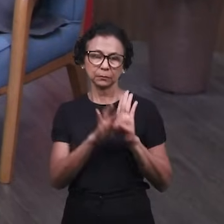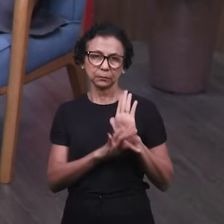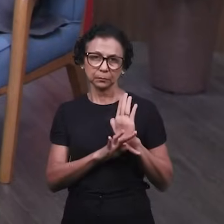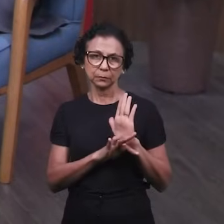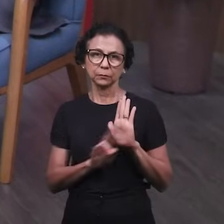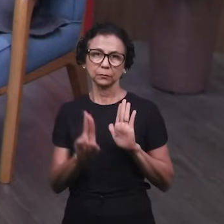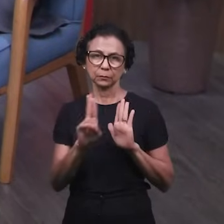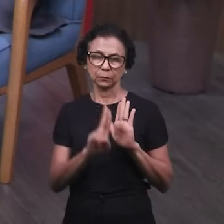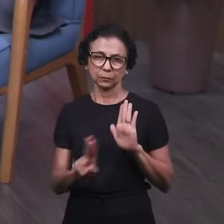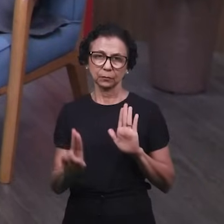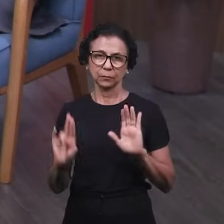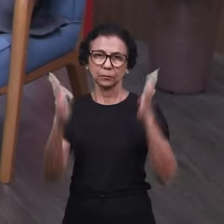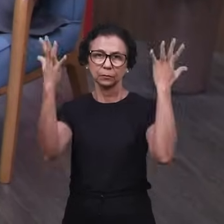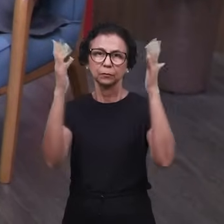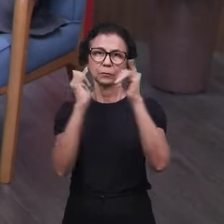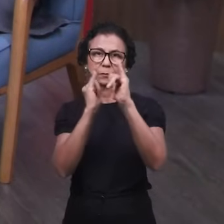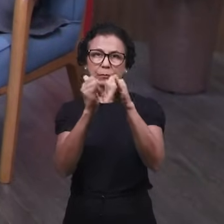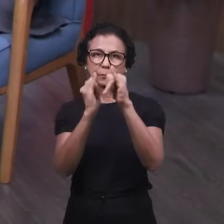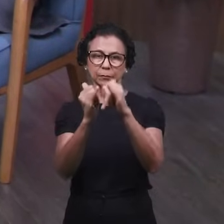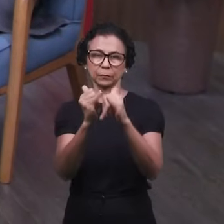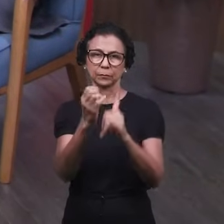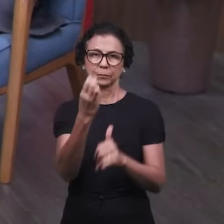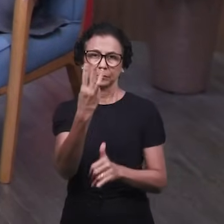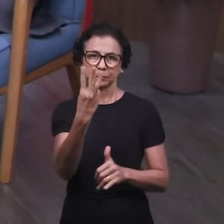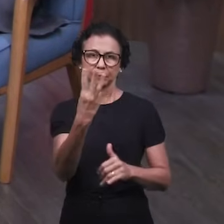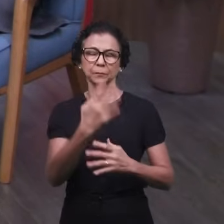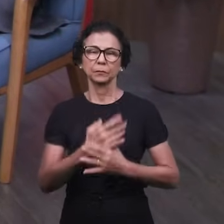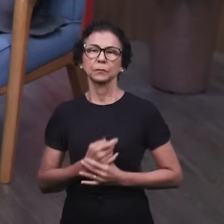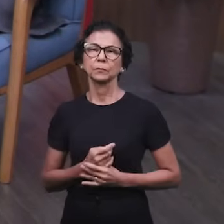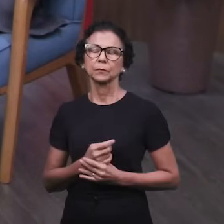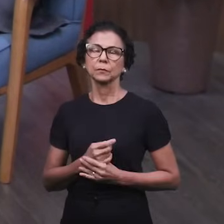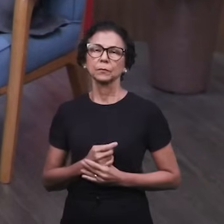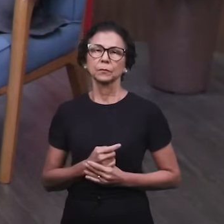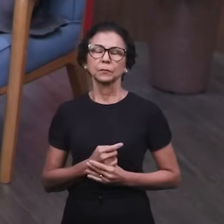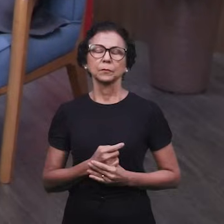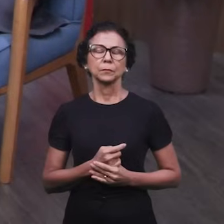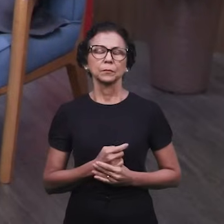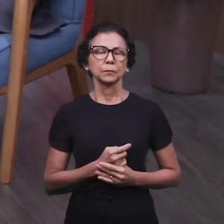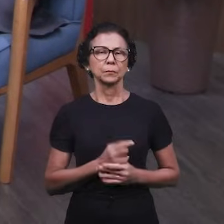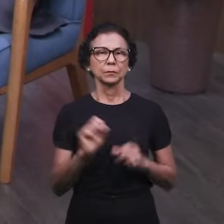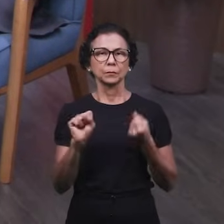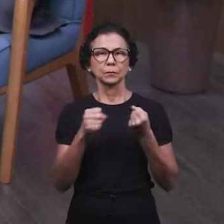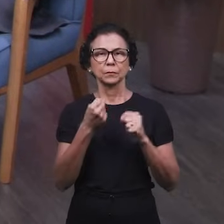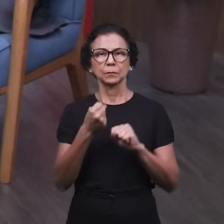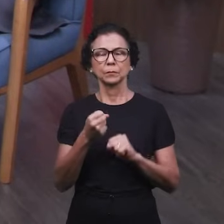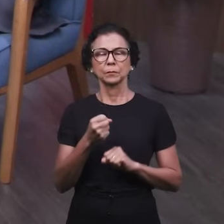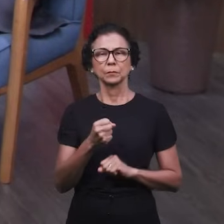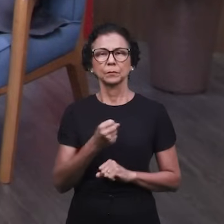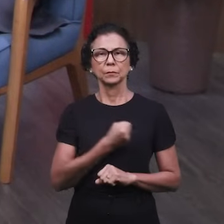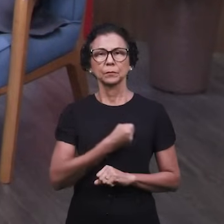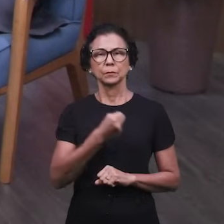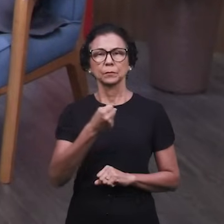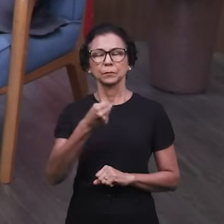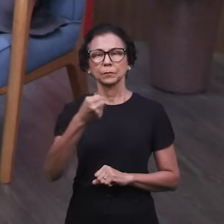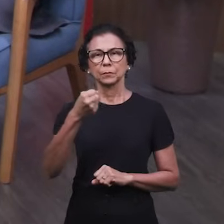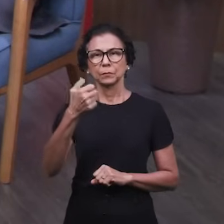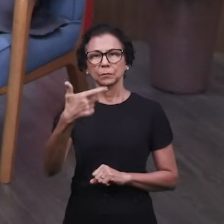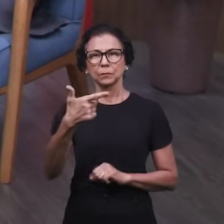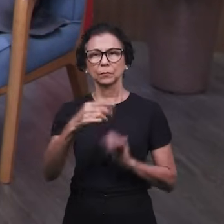utilizado no Trombetas e Festas, para que você também comente, que está no Salmo